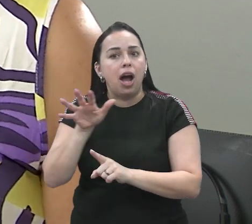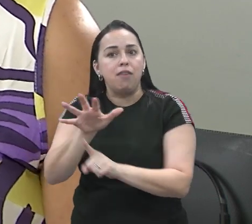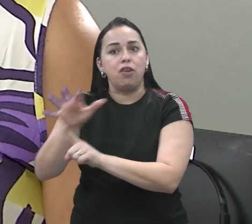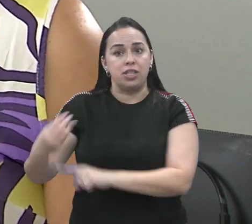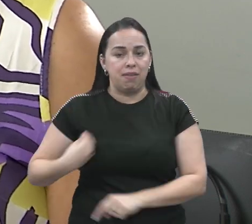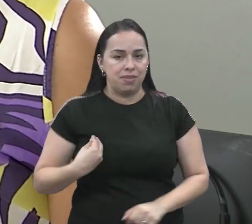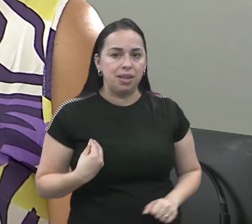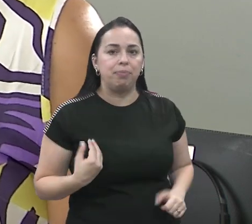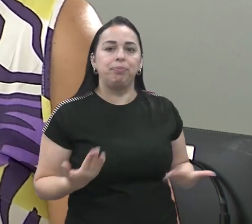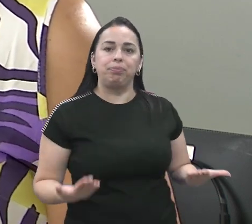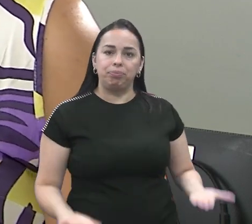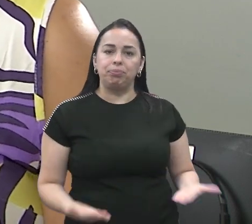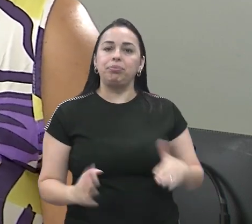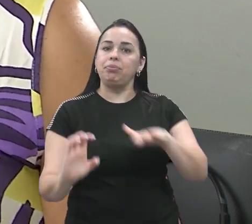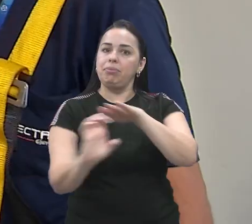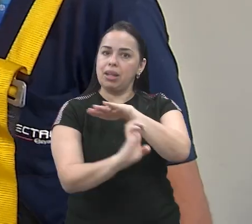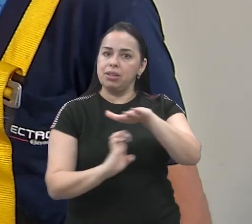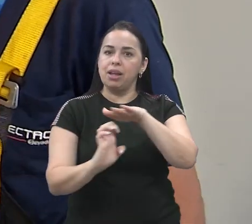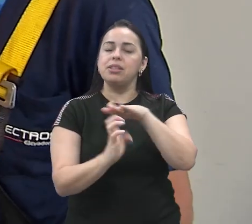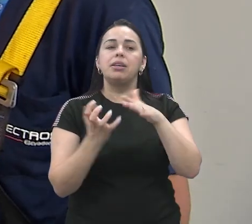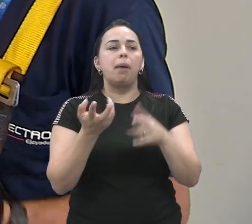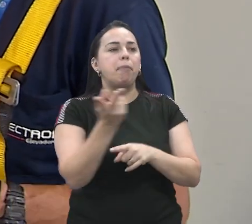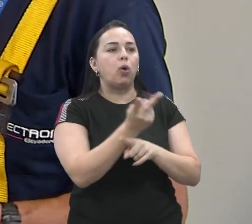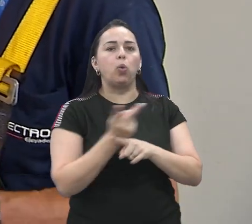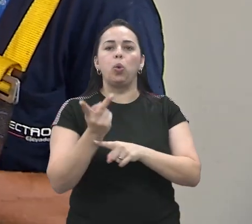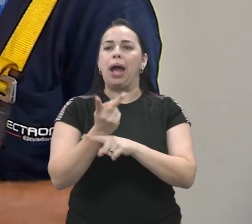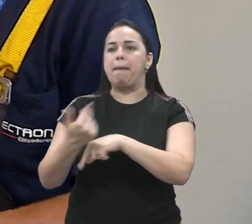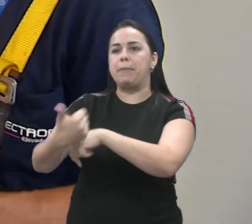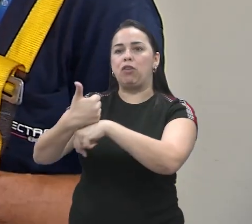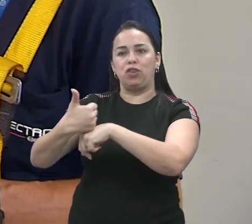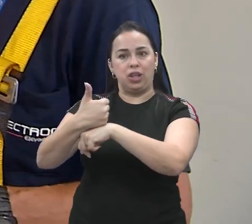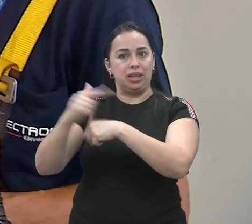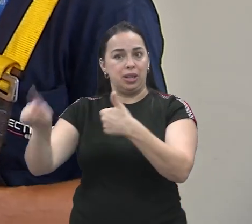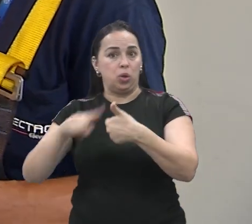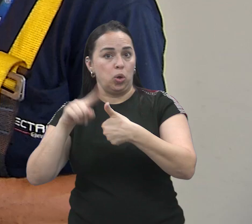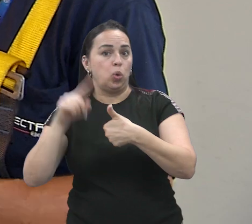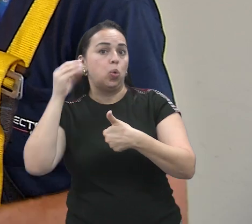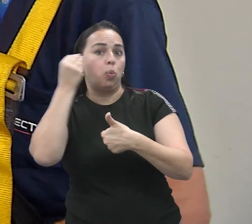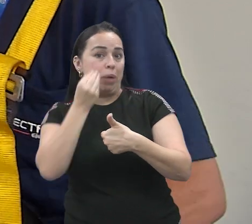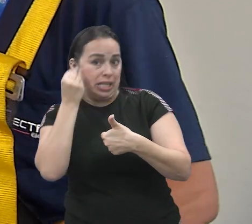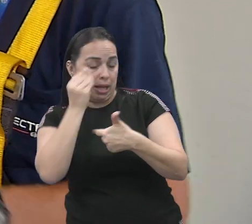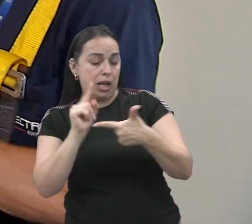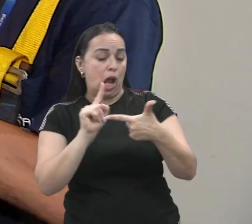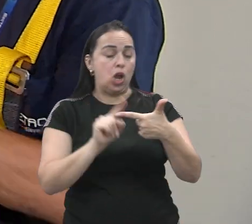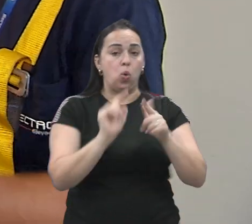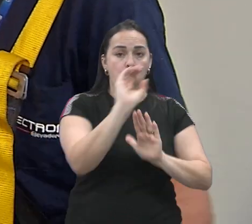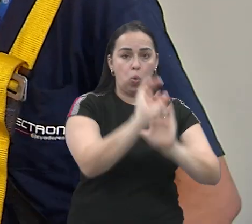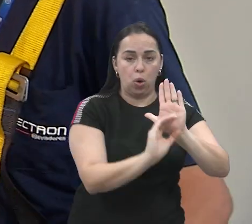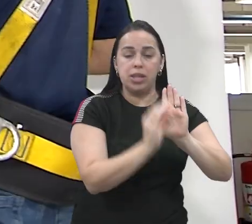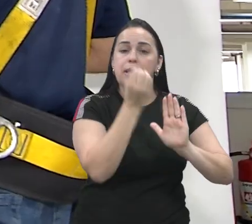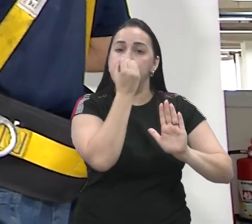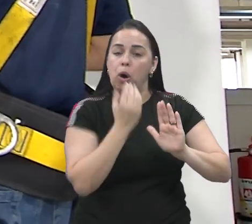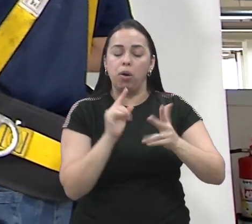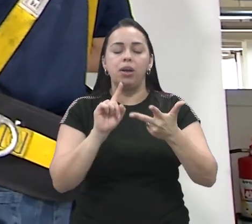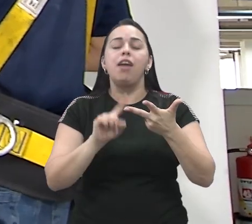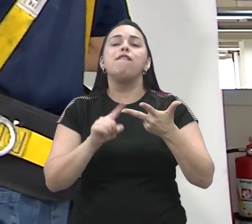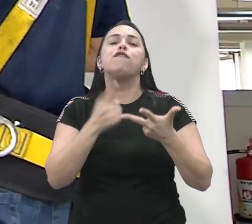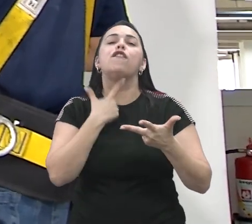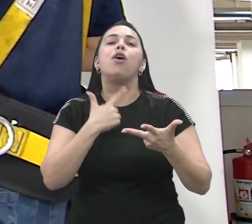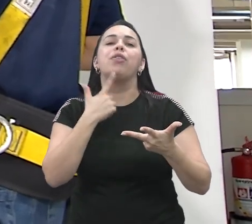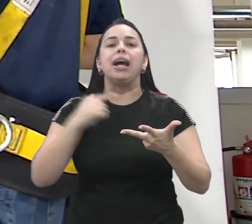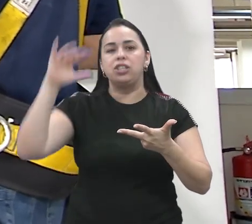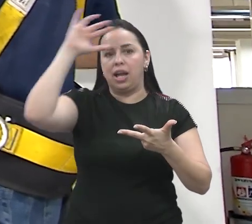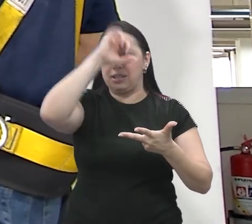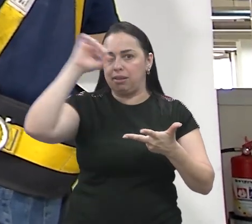a sociedade, para impactar vidas. E as empresas buscam por profissionais que, além de experiência e um bom currículo,